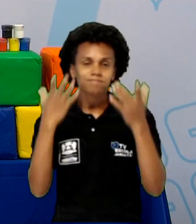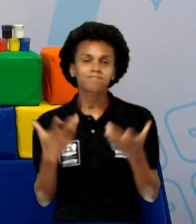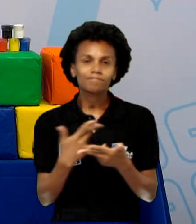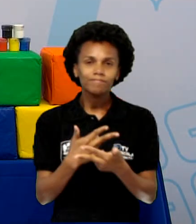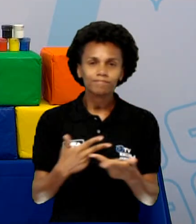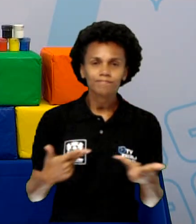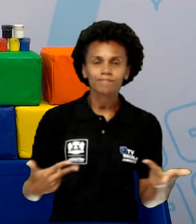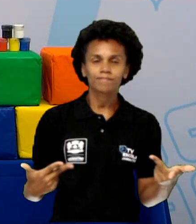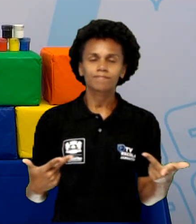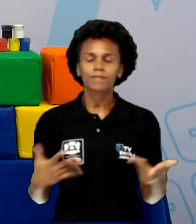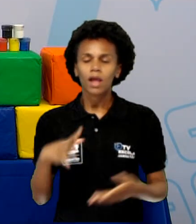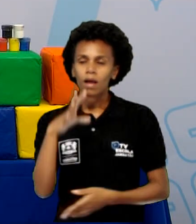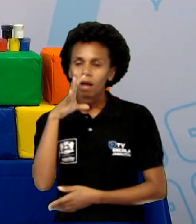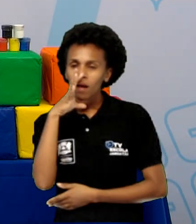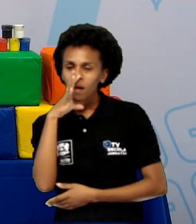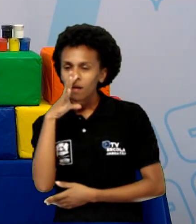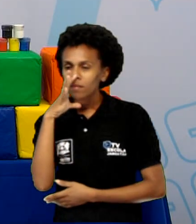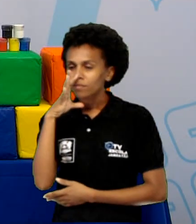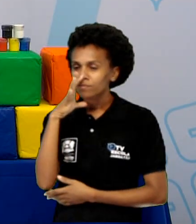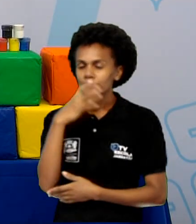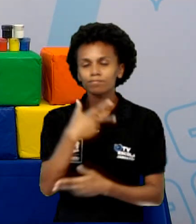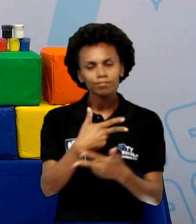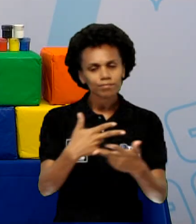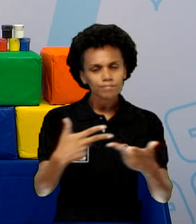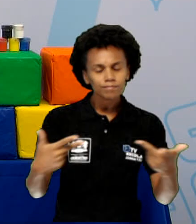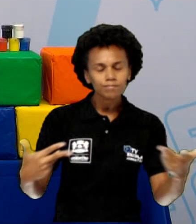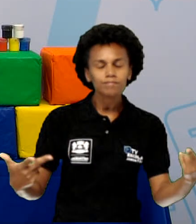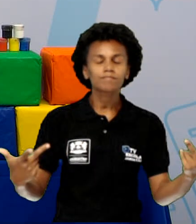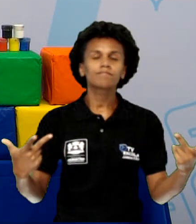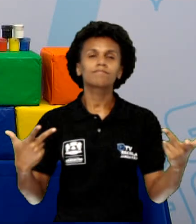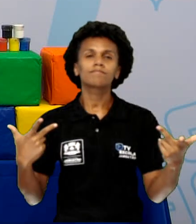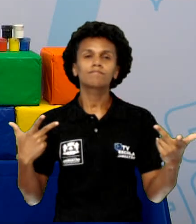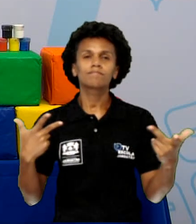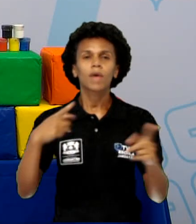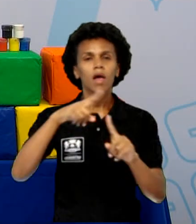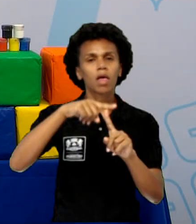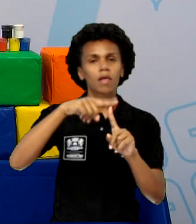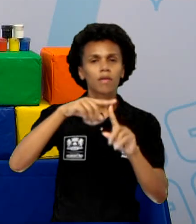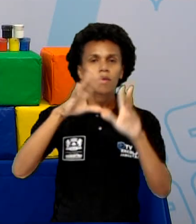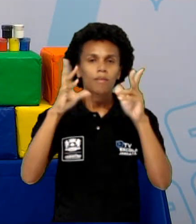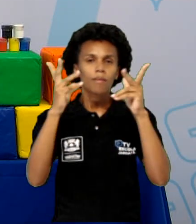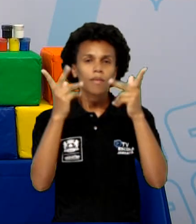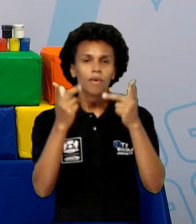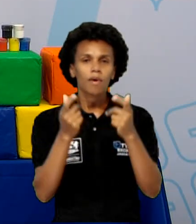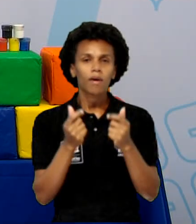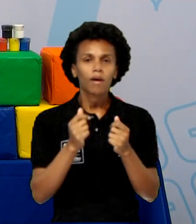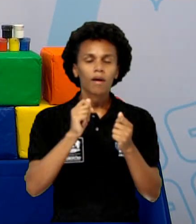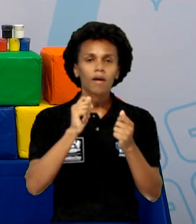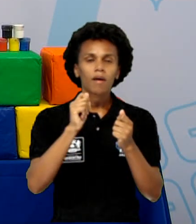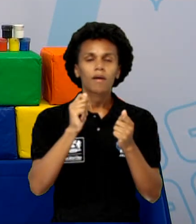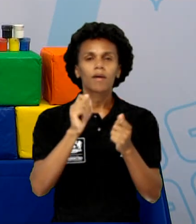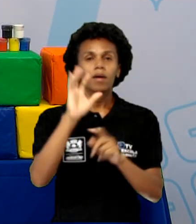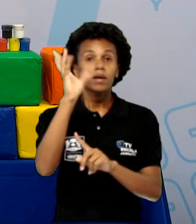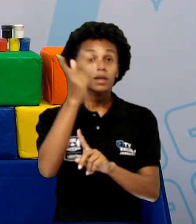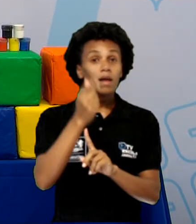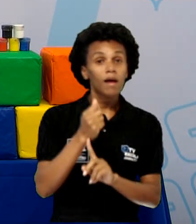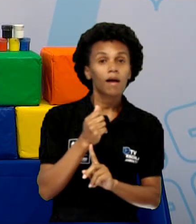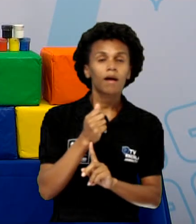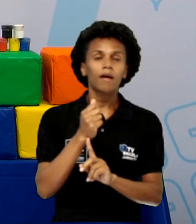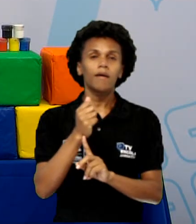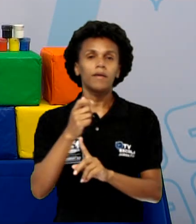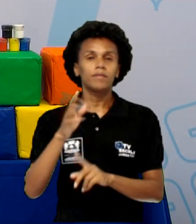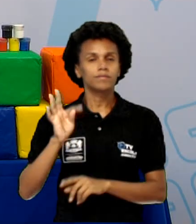apreciar diferentes tipos de arte, diferentes tipos de técnica. Isso faz com que a gente desenvolva a nossa própria habilidade de criar